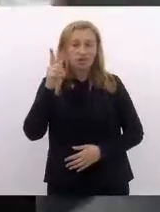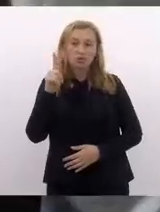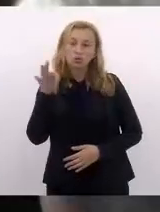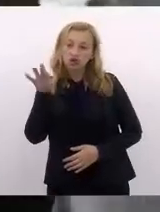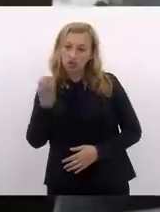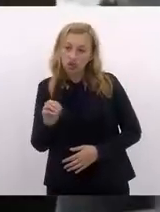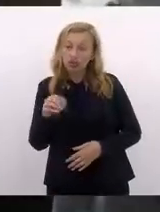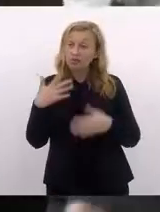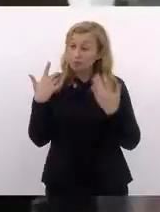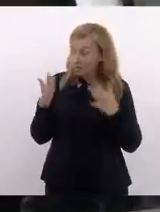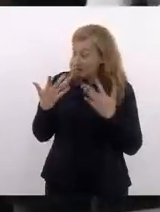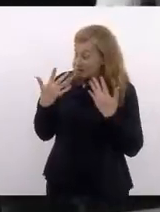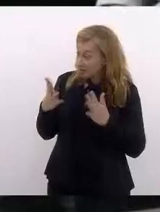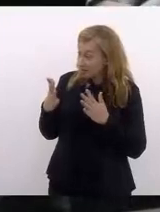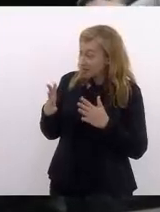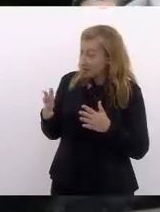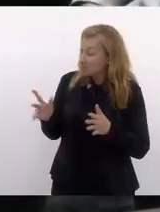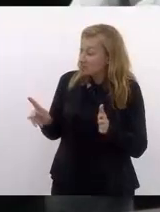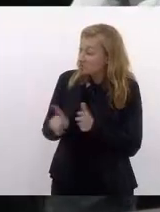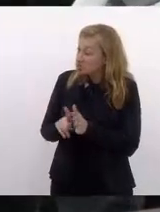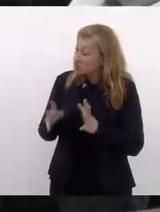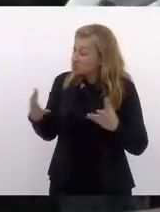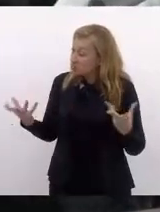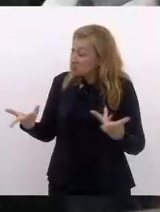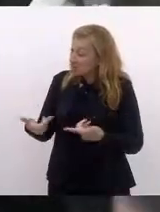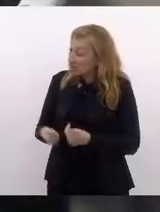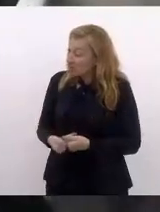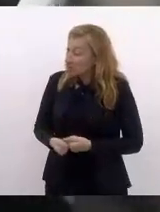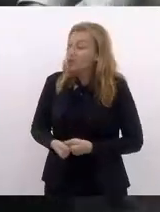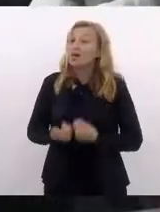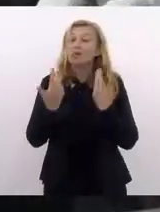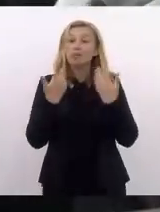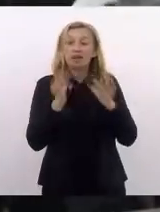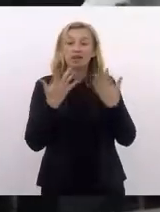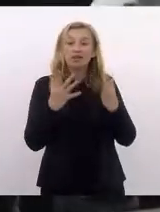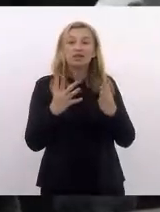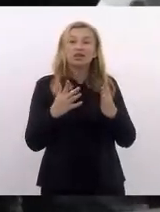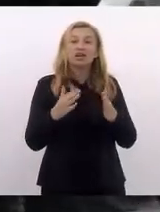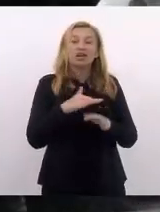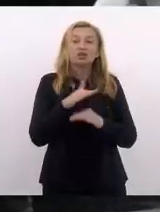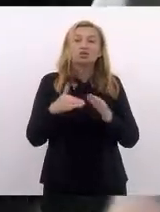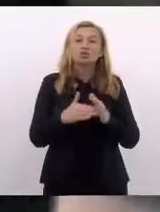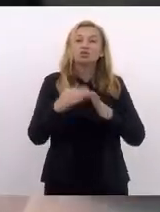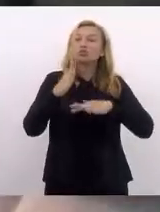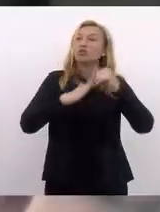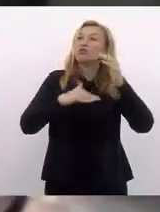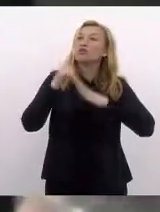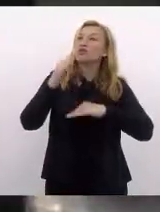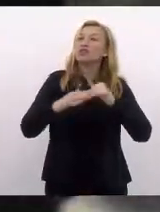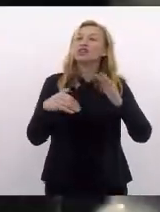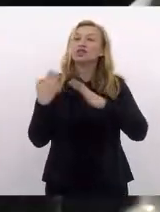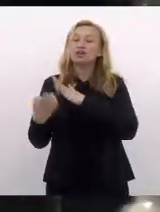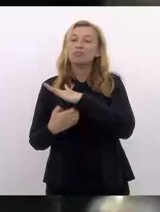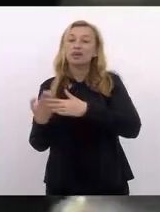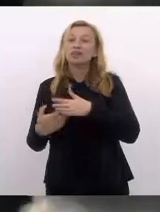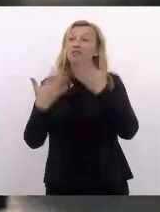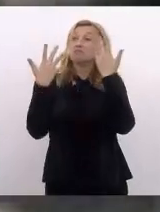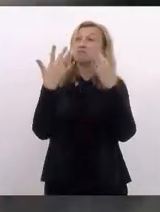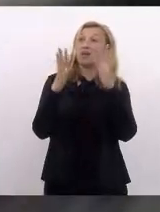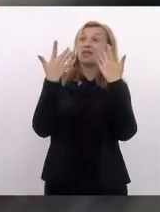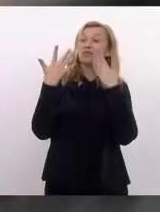Schmidt parabéns para esse brilhante projeto saudar a família Daiana e parabenizá-lo